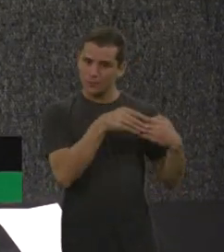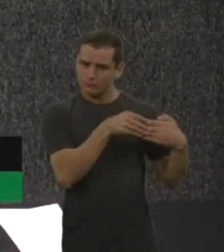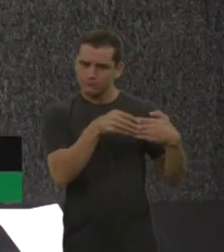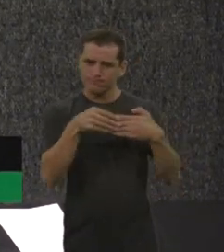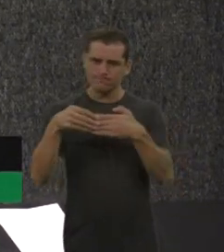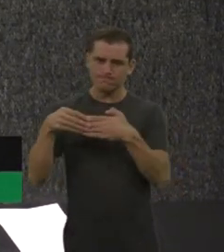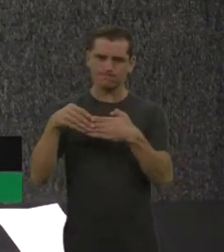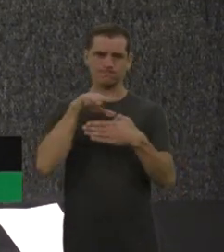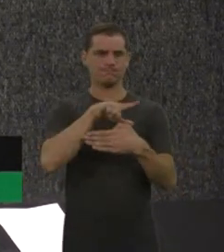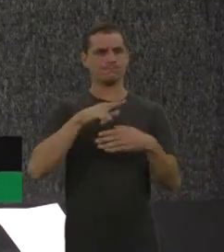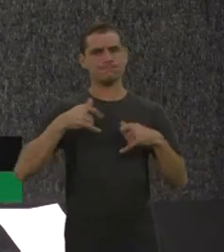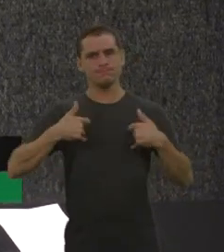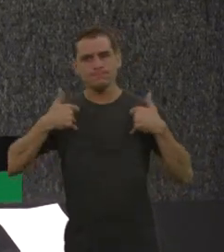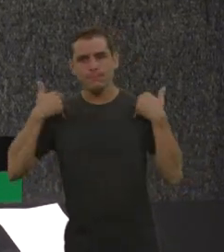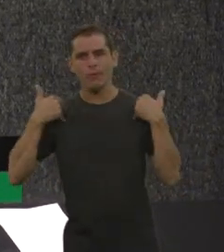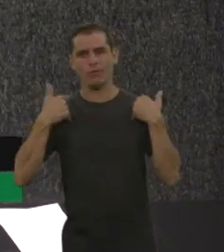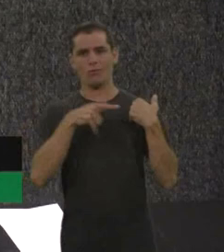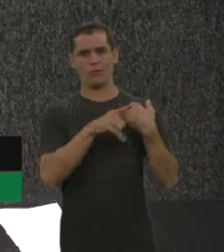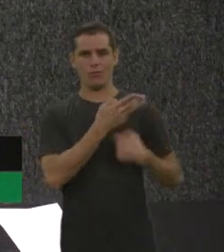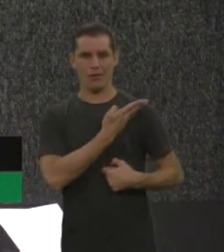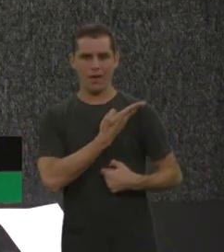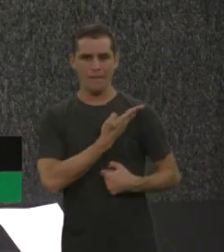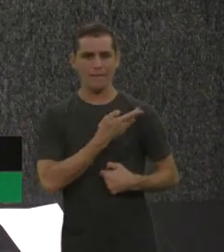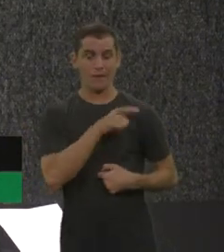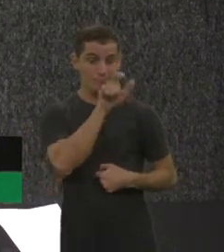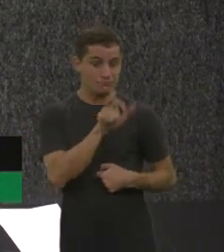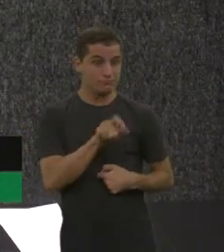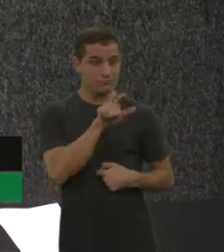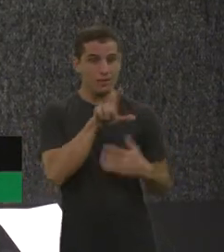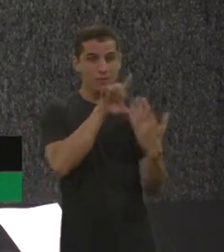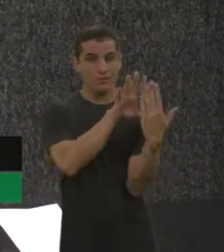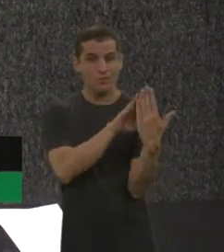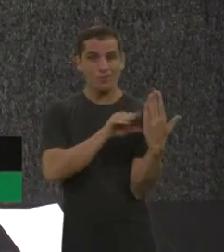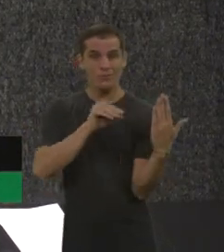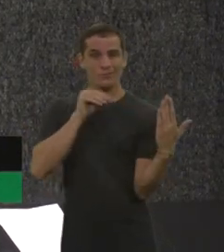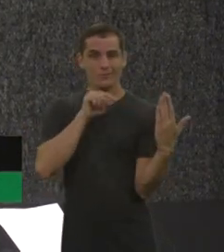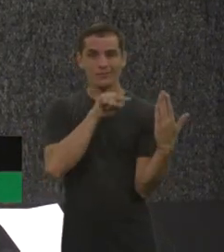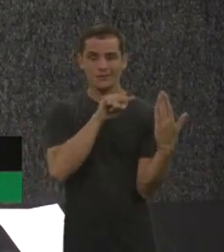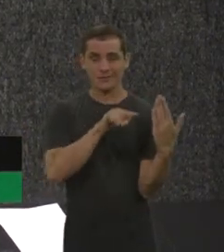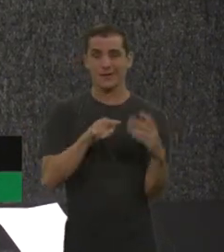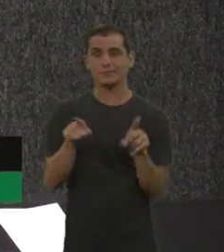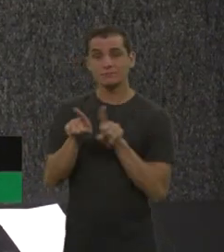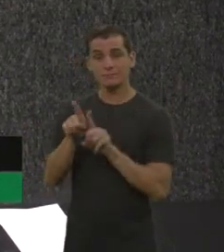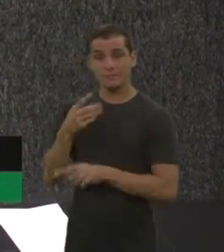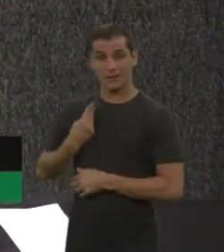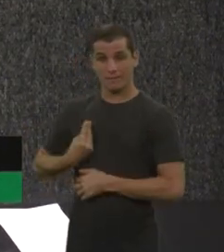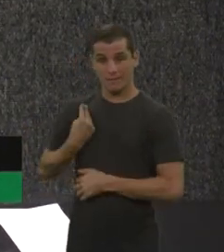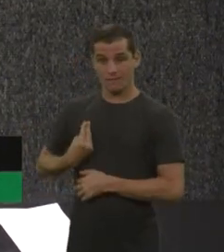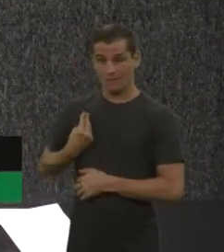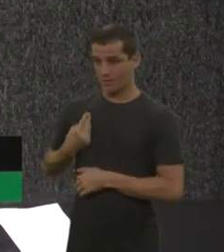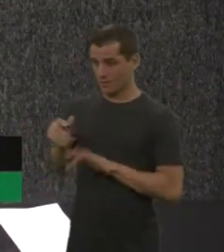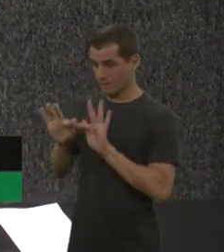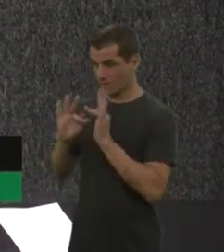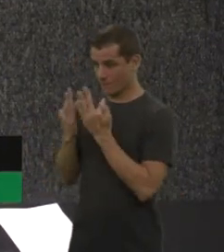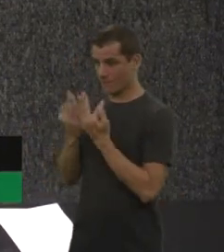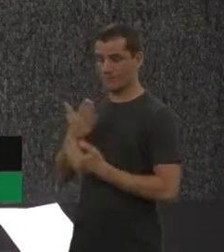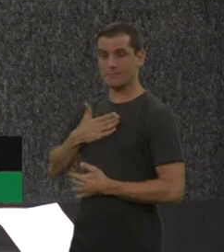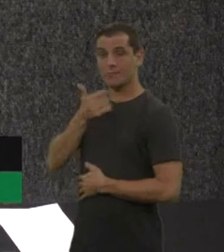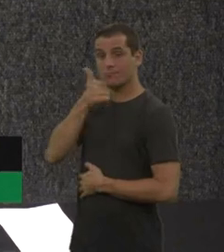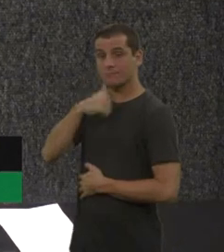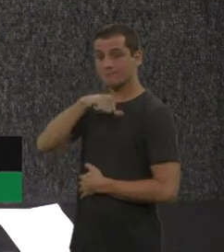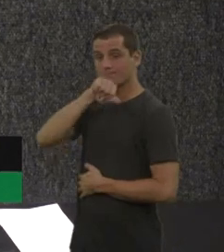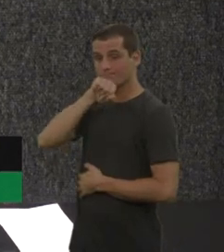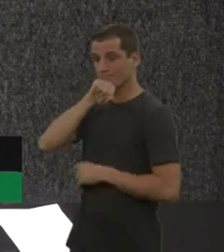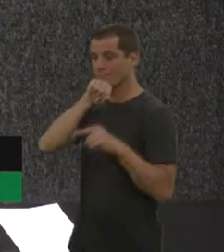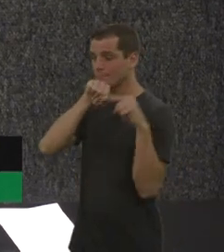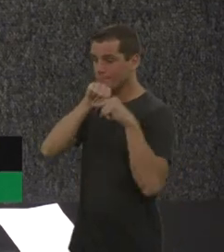E pessoas como você dão exemplo. Eu tive também na família, a minha mãe também foi